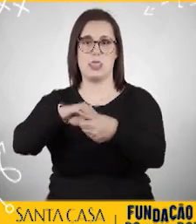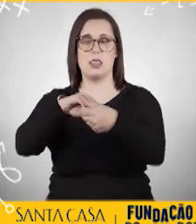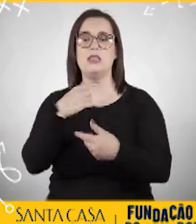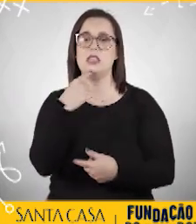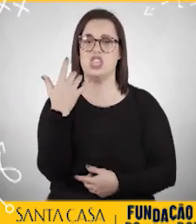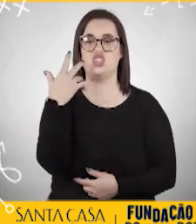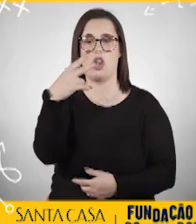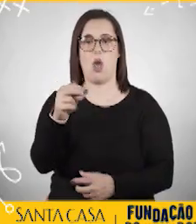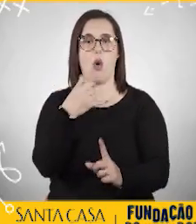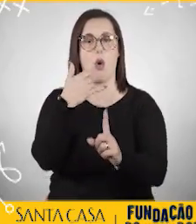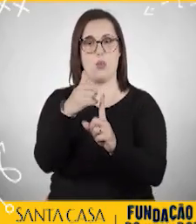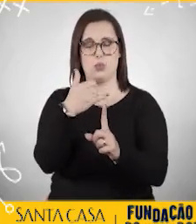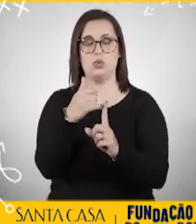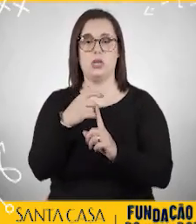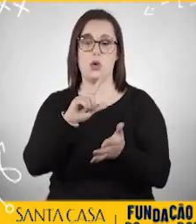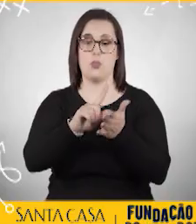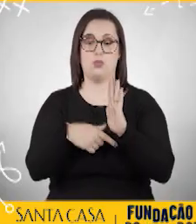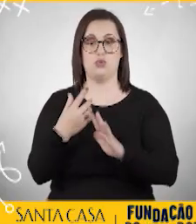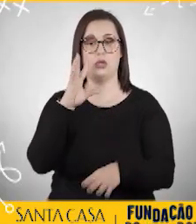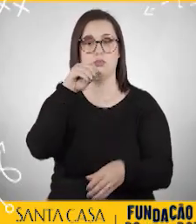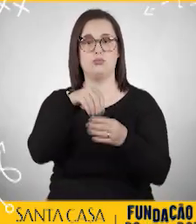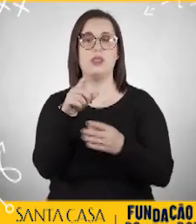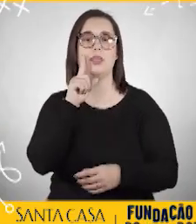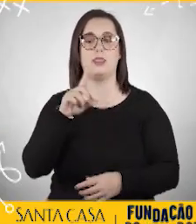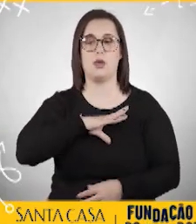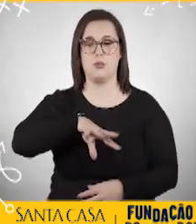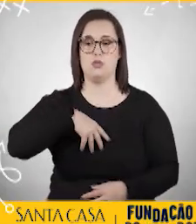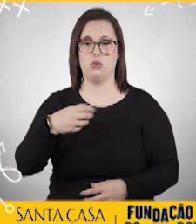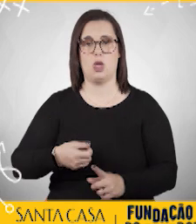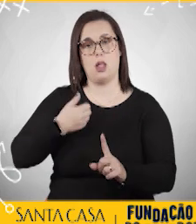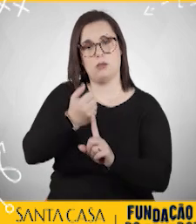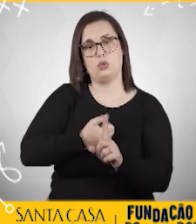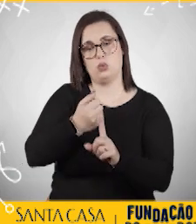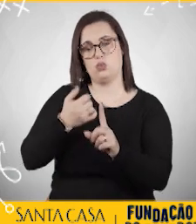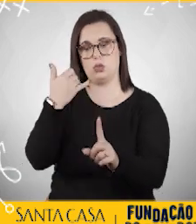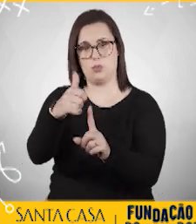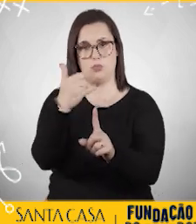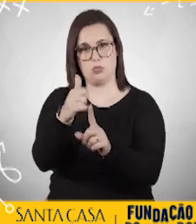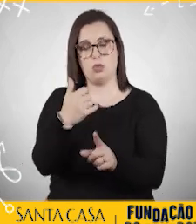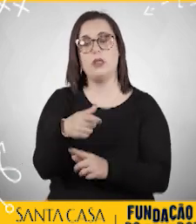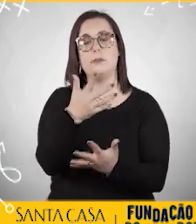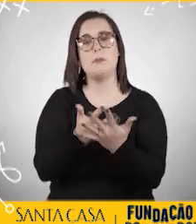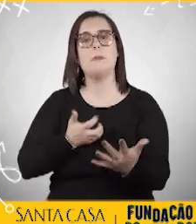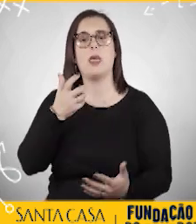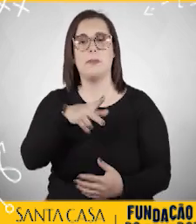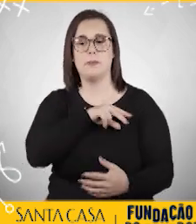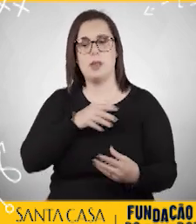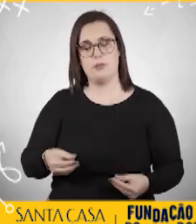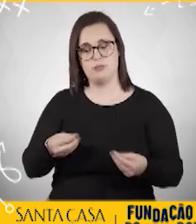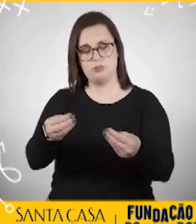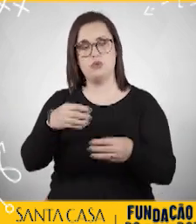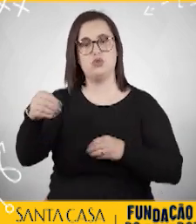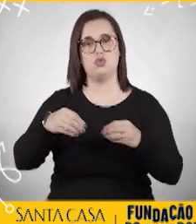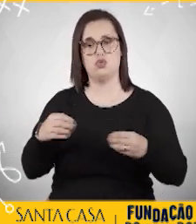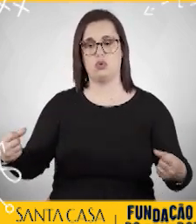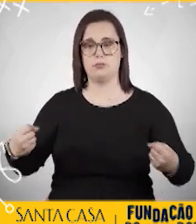ao Outro, Diz Não ao Bullying, num projeto inserido no Dia Mundial de Combate ao Bullying. Esta distinção foi entregue no